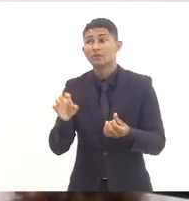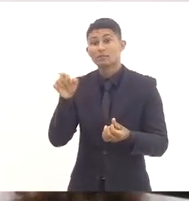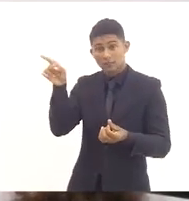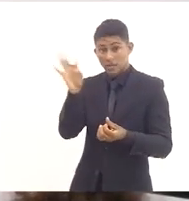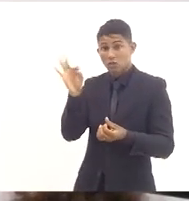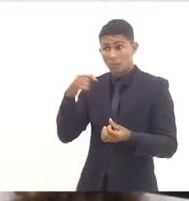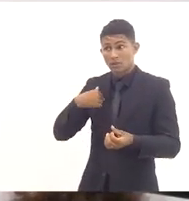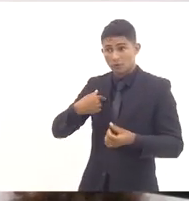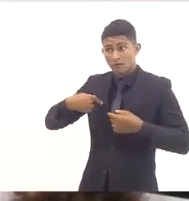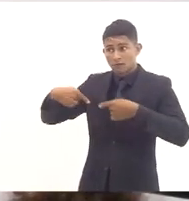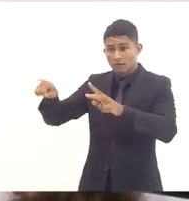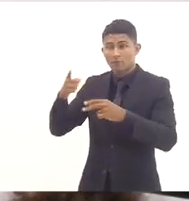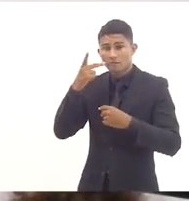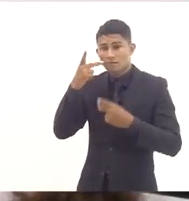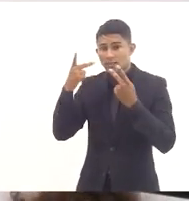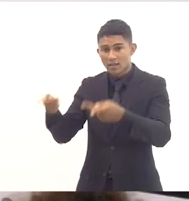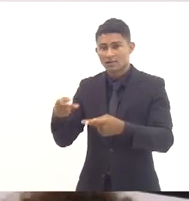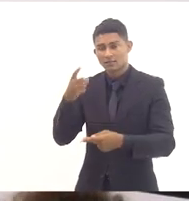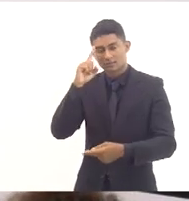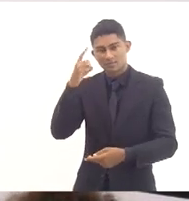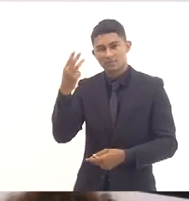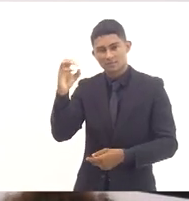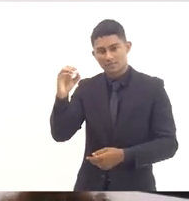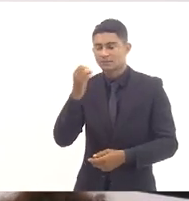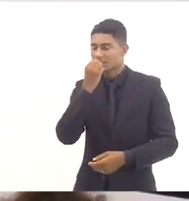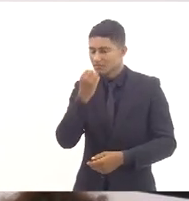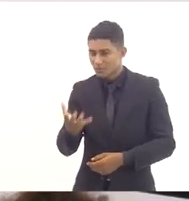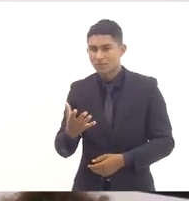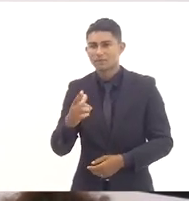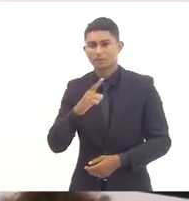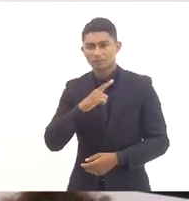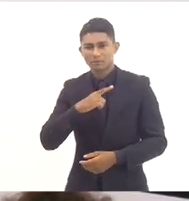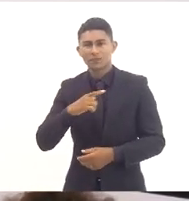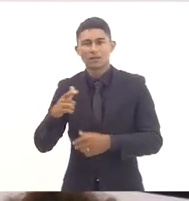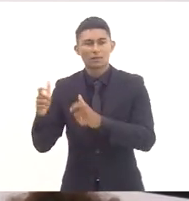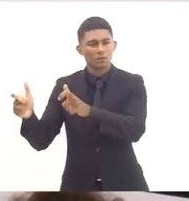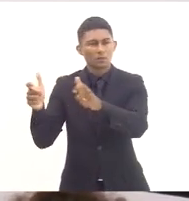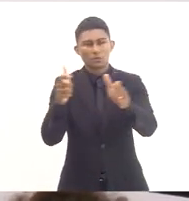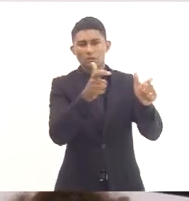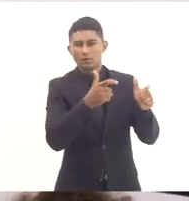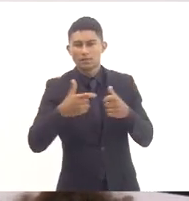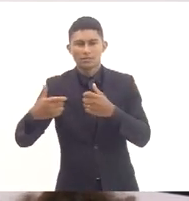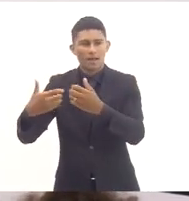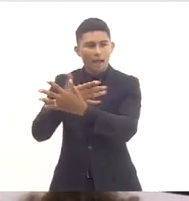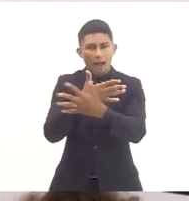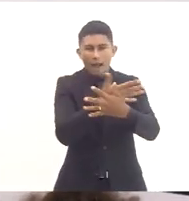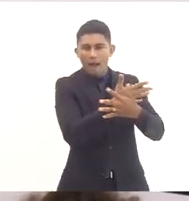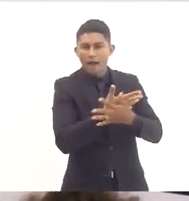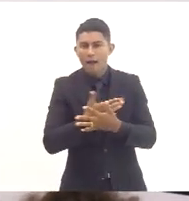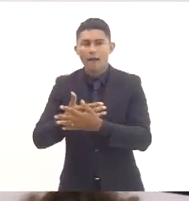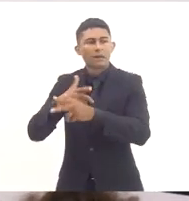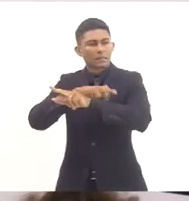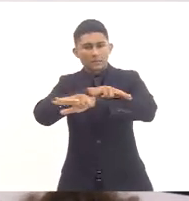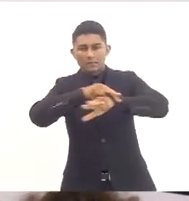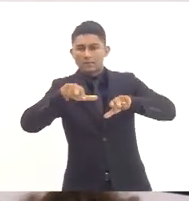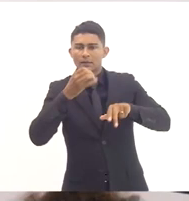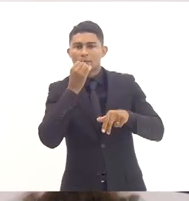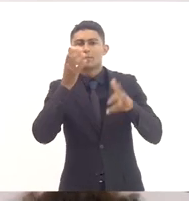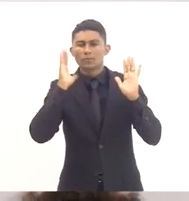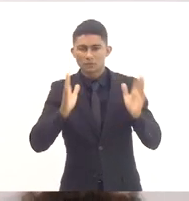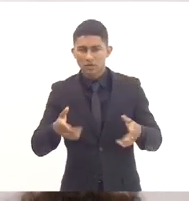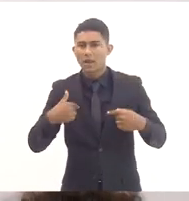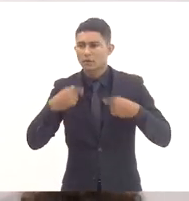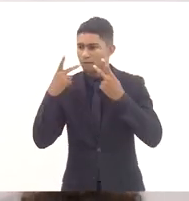utilizadas h30 Petrópolis também então basta município nós já tivemos presentes na atividade da comissão e